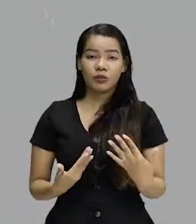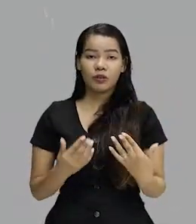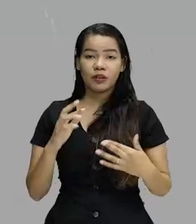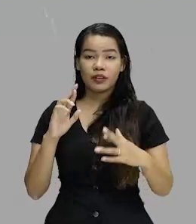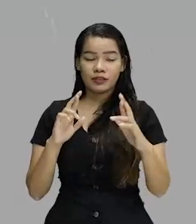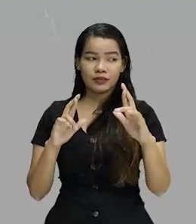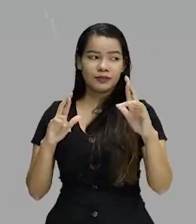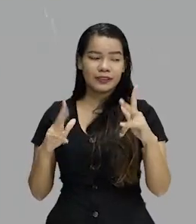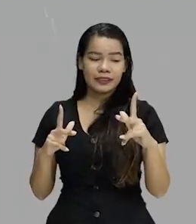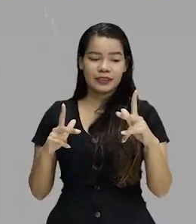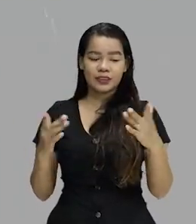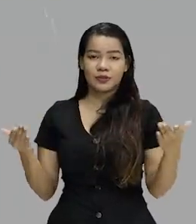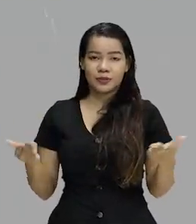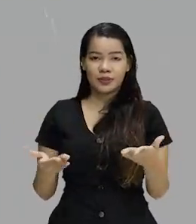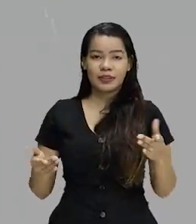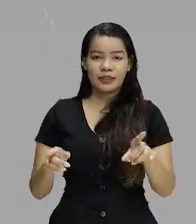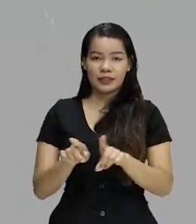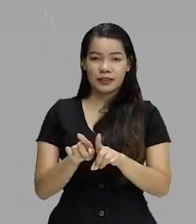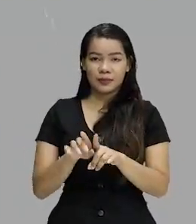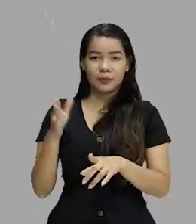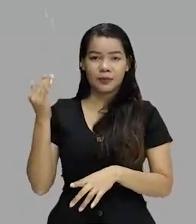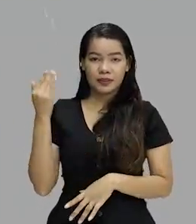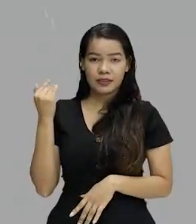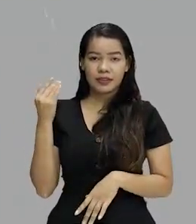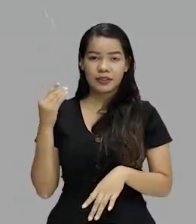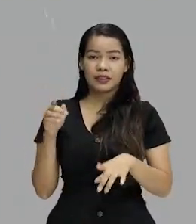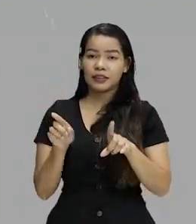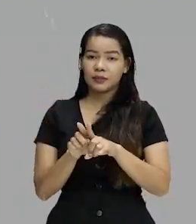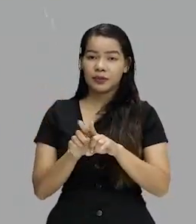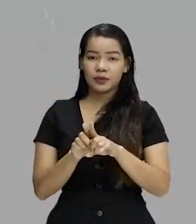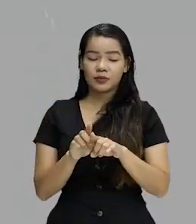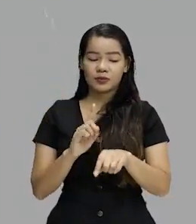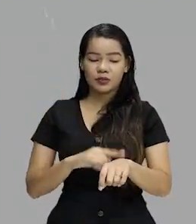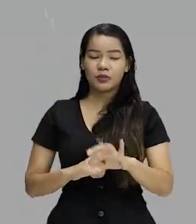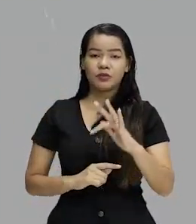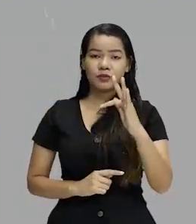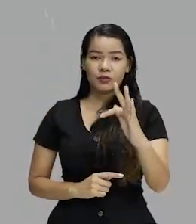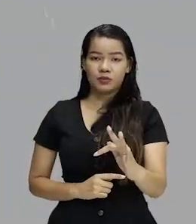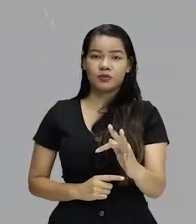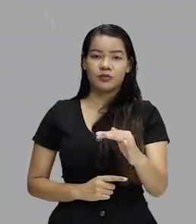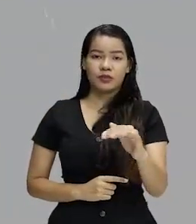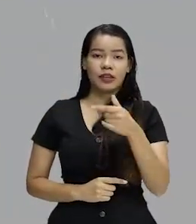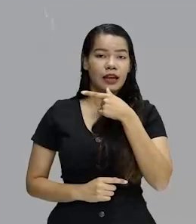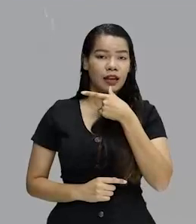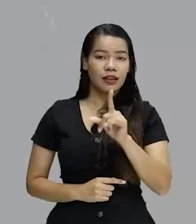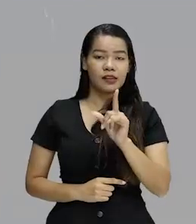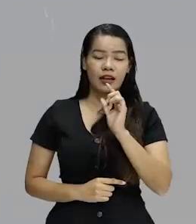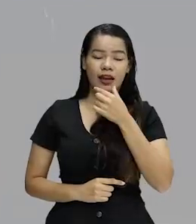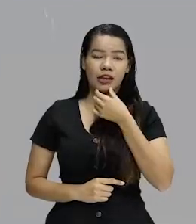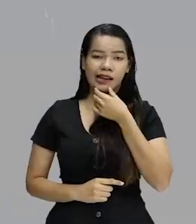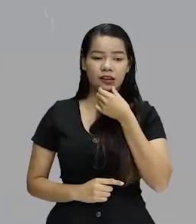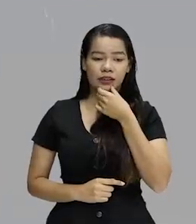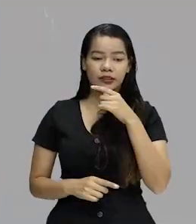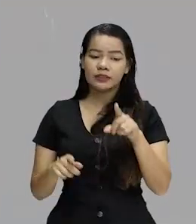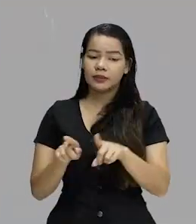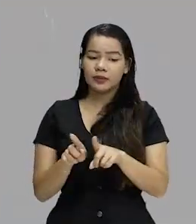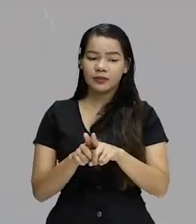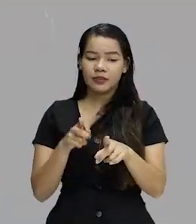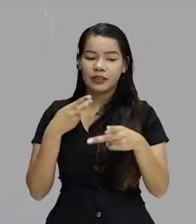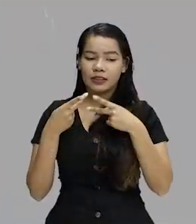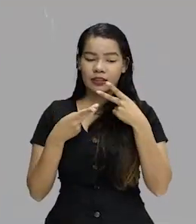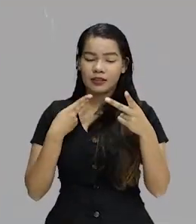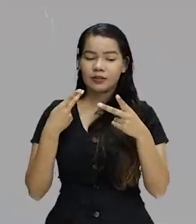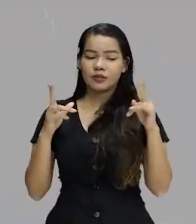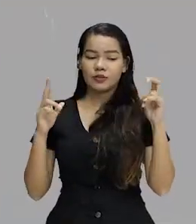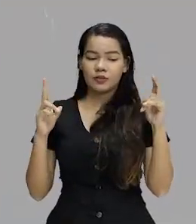diferença entre o presente, o passado e os tempos futuros em língua inglesa. Vamos falar especificamente do simple